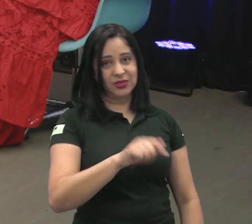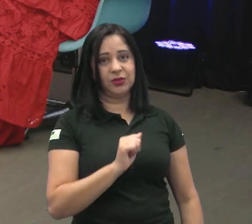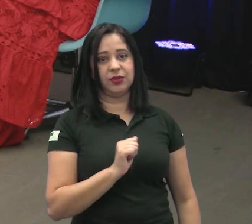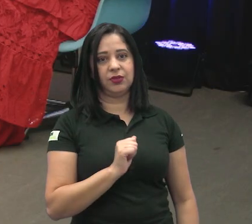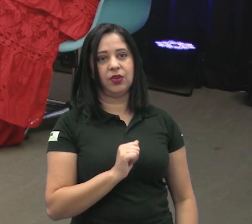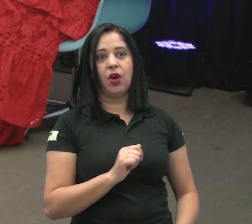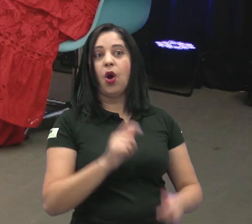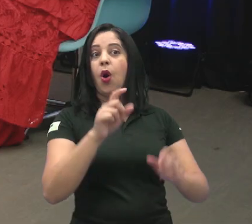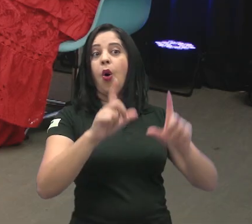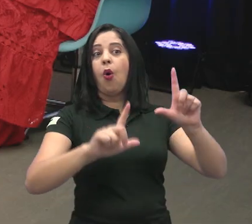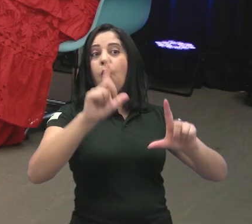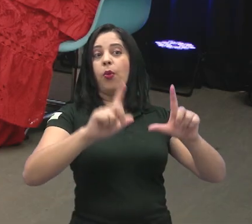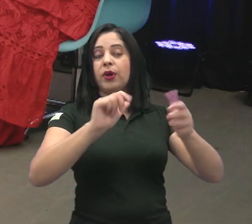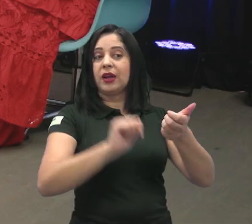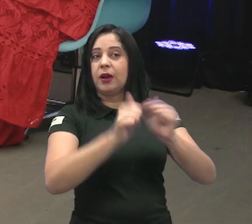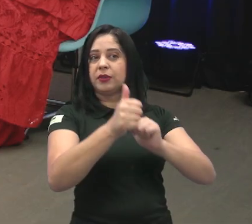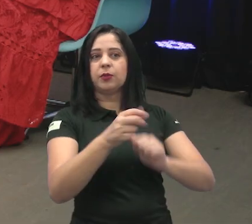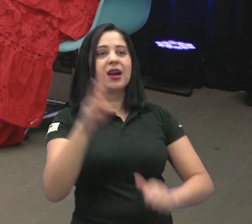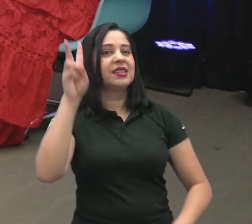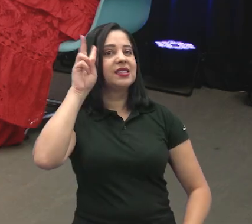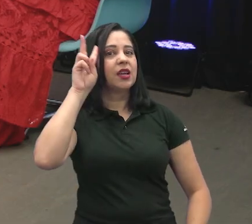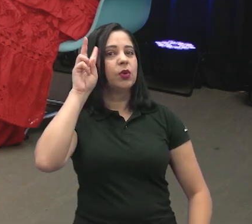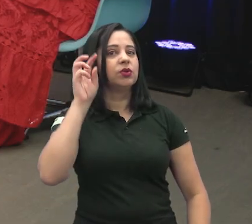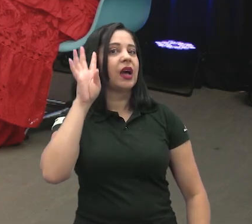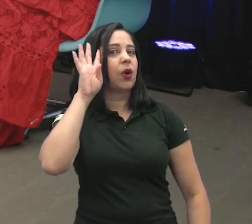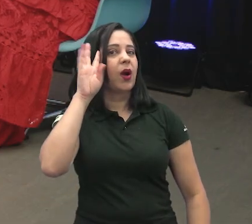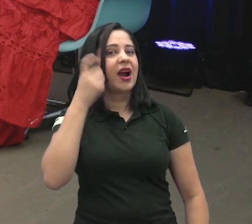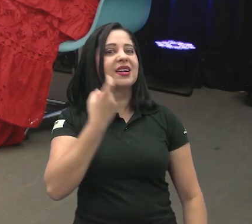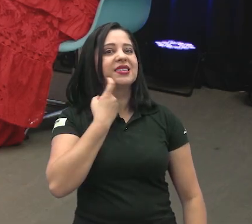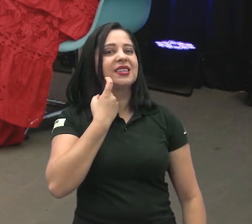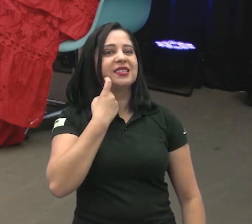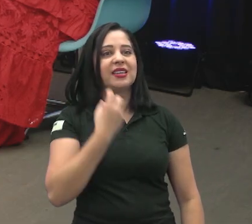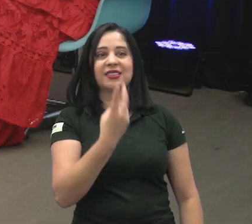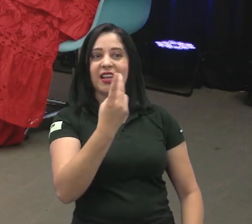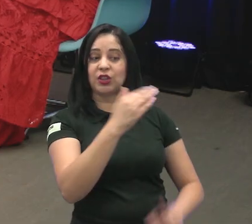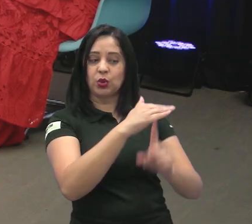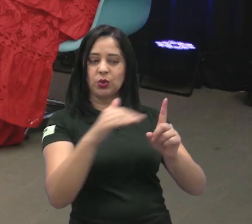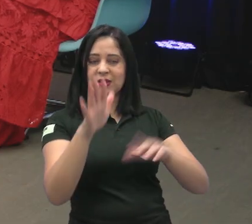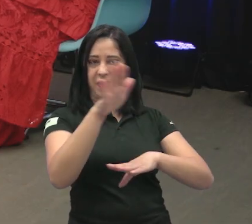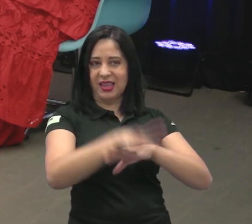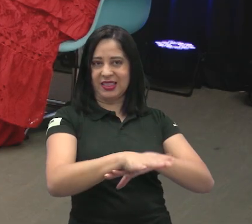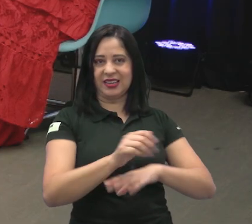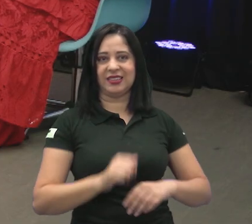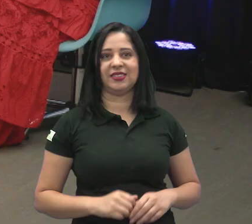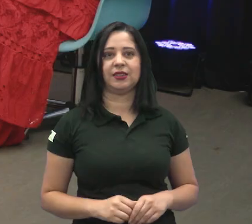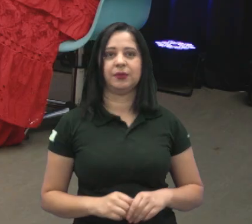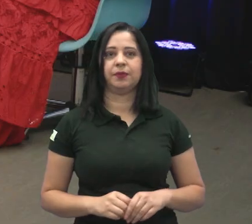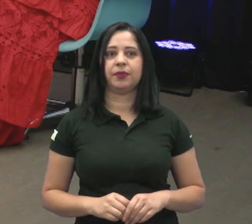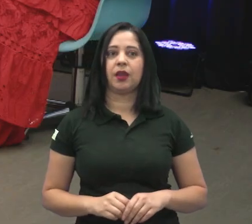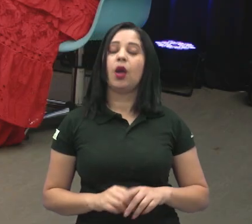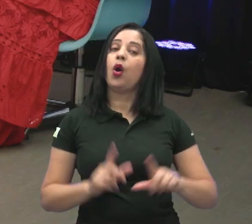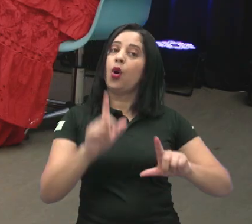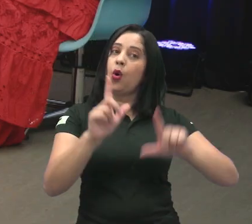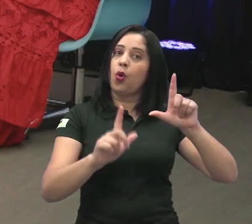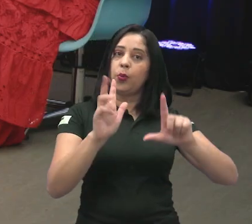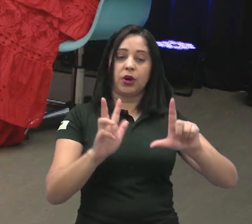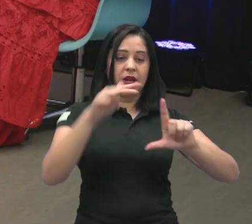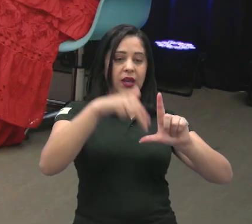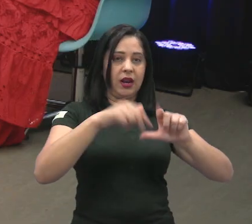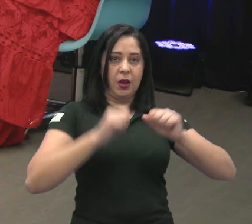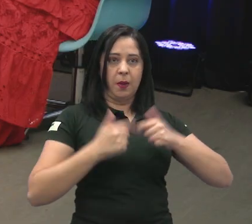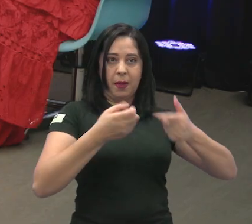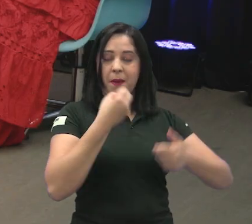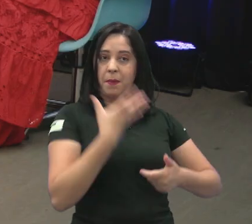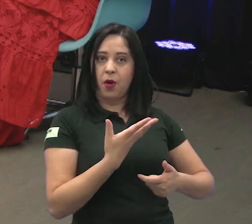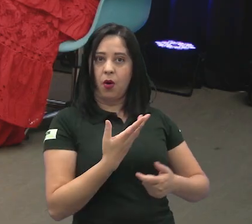sua inteira disposição. E só lembrando, Hora do Esporte, toda segunda, quarta e sexta, 2h30 da tarde, sempre ao vivaço aqui na tela da TV Câmara. Bom, e